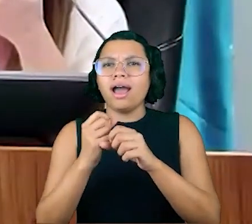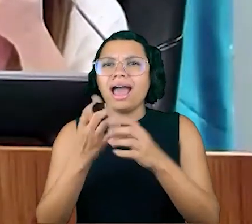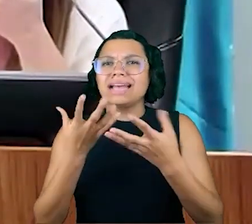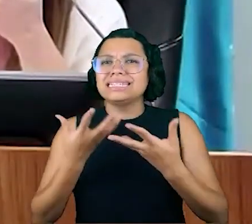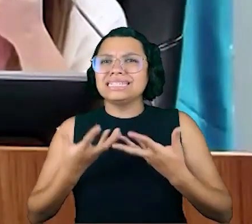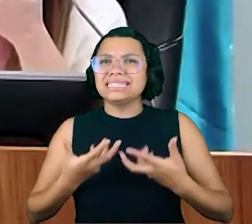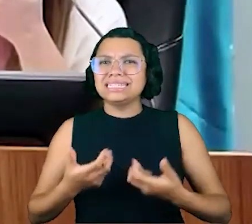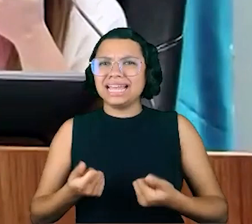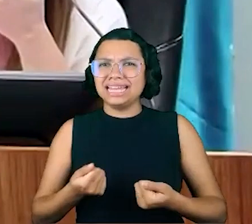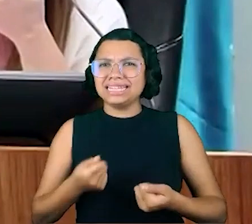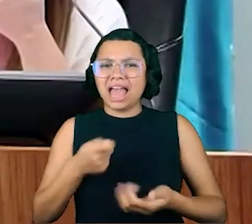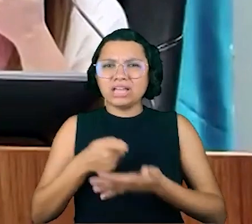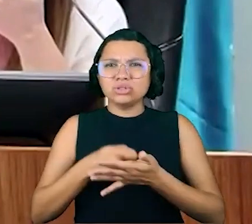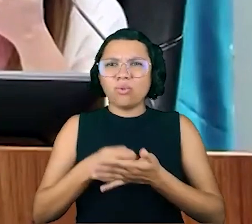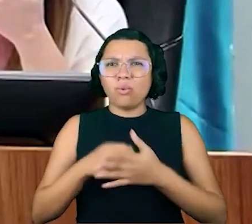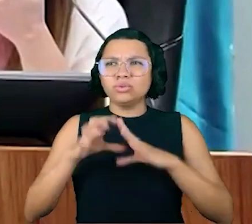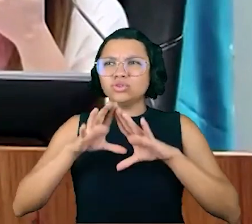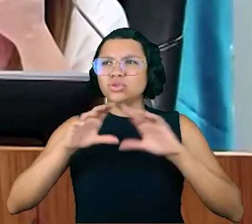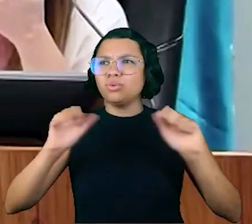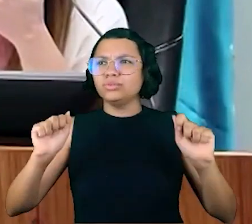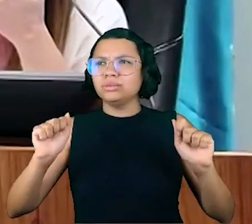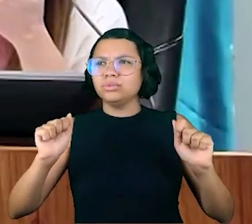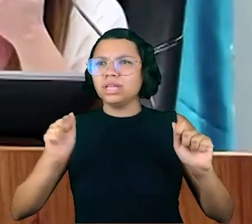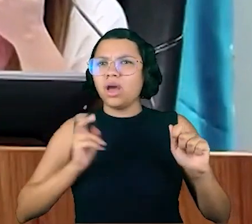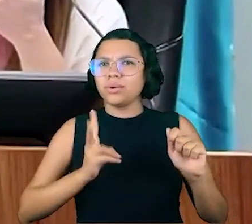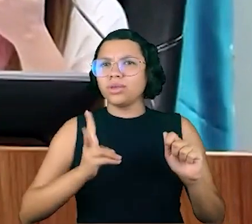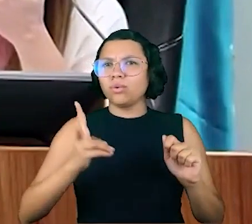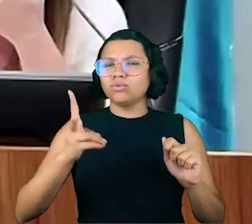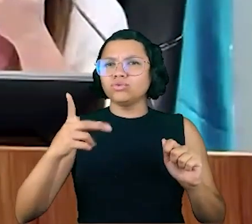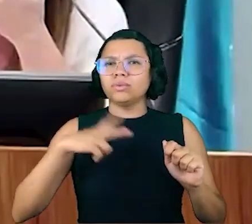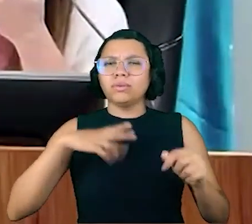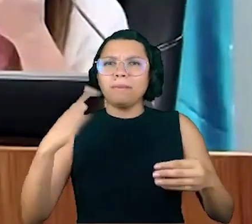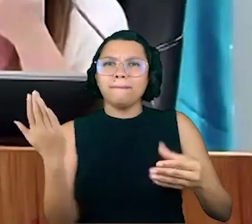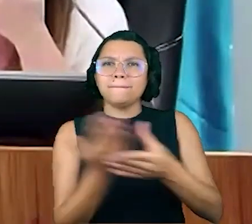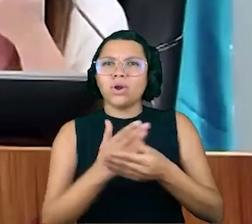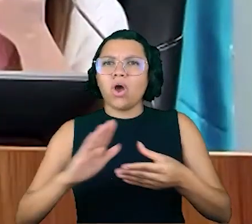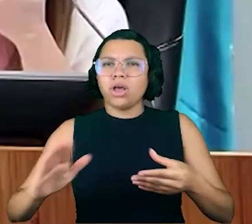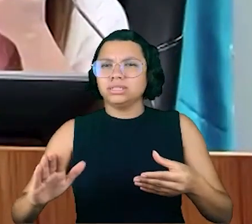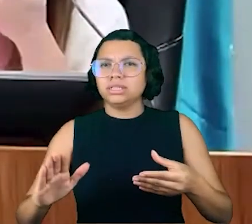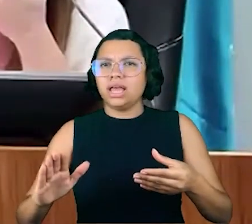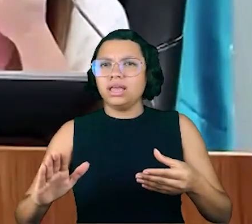contas de um tribunal que mantém processos